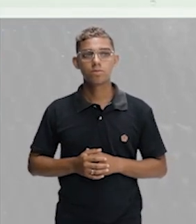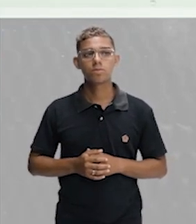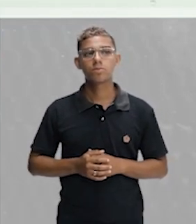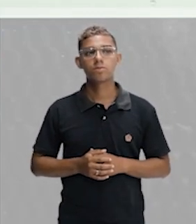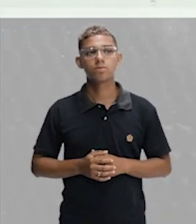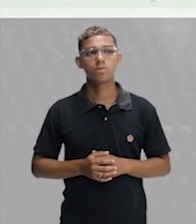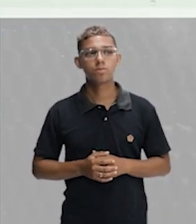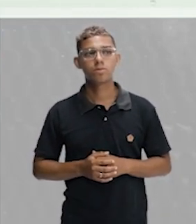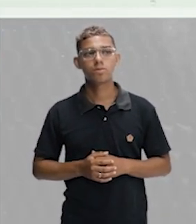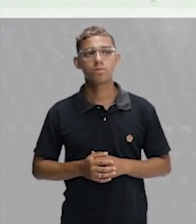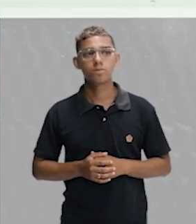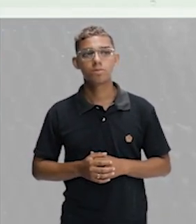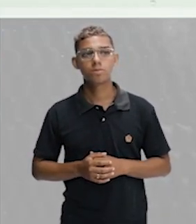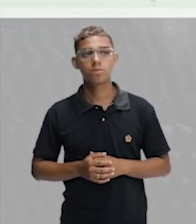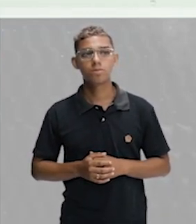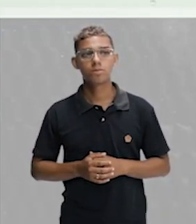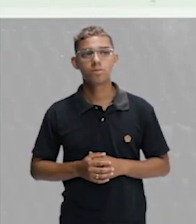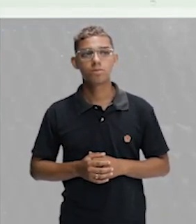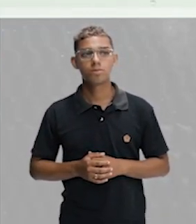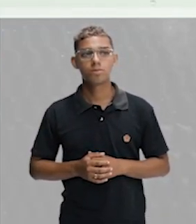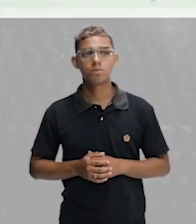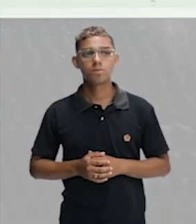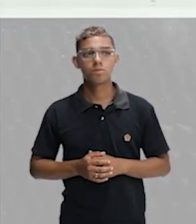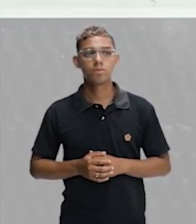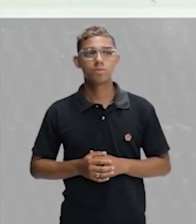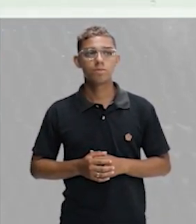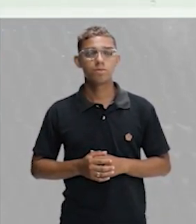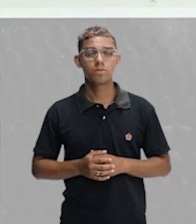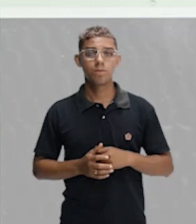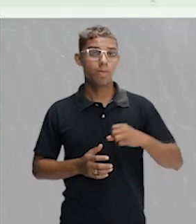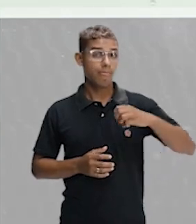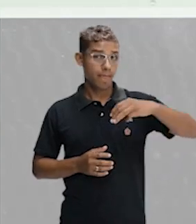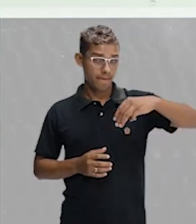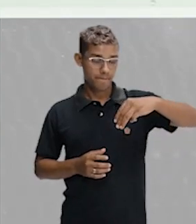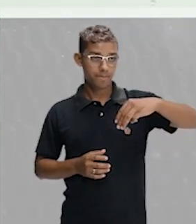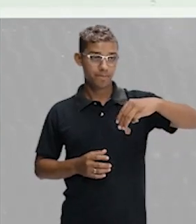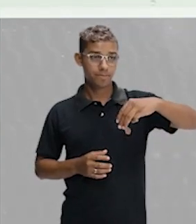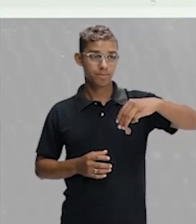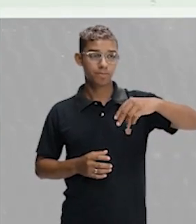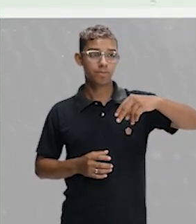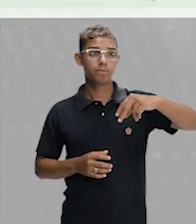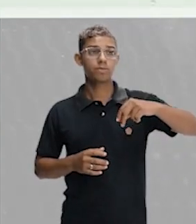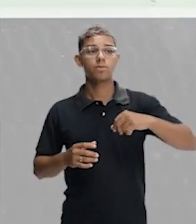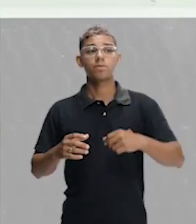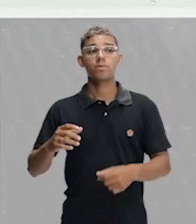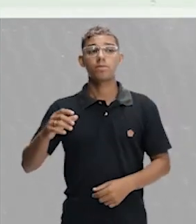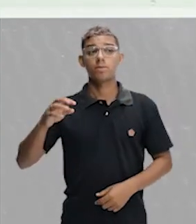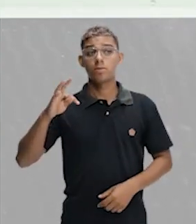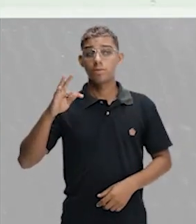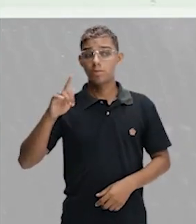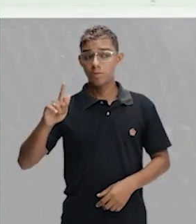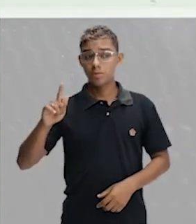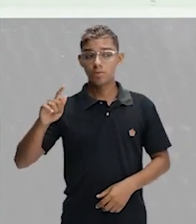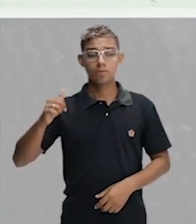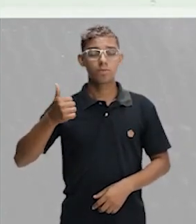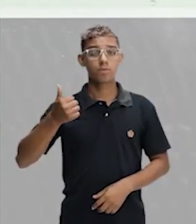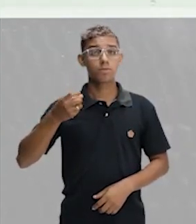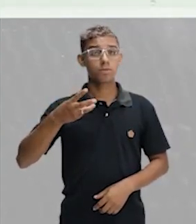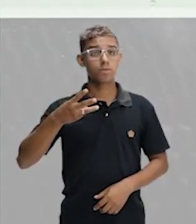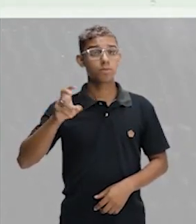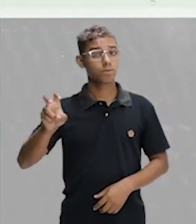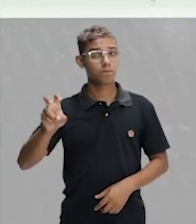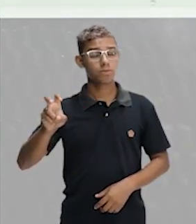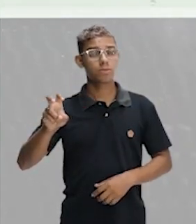igual a tangente de 135 graus ora 135 graus é um arco lá do segundo quadrante segundo